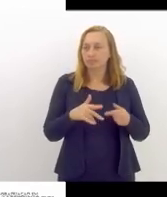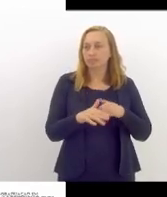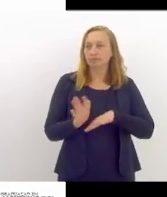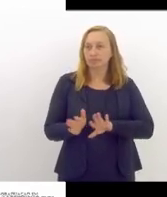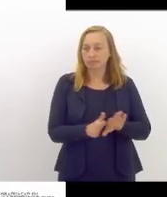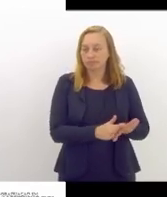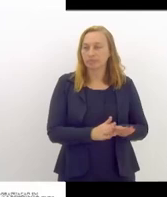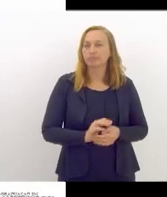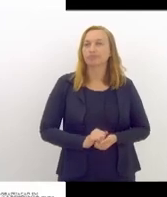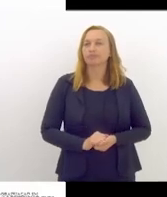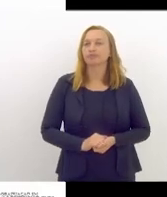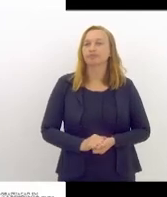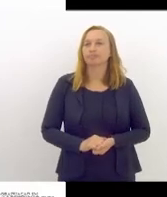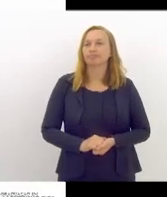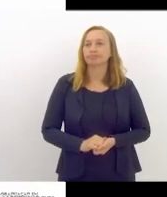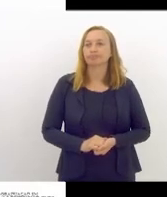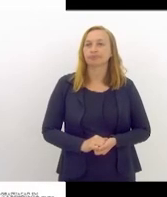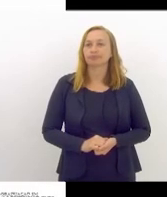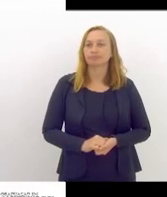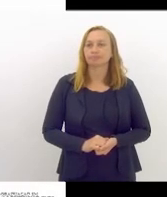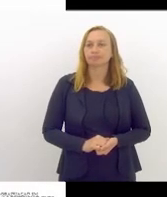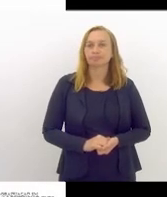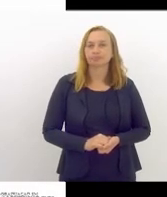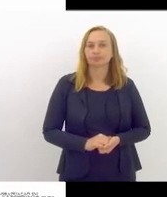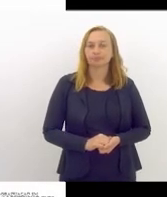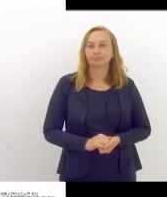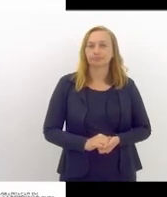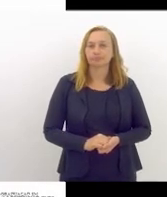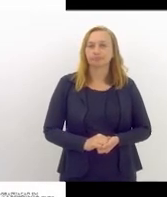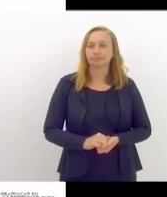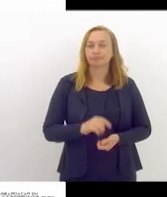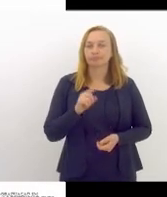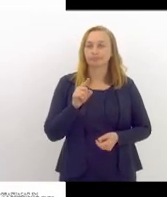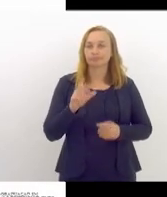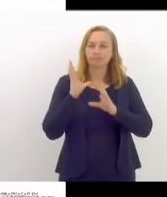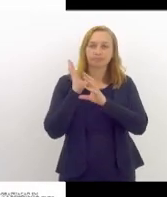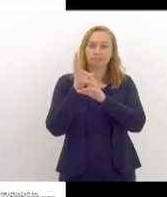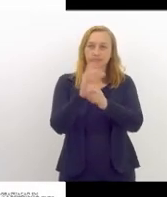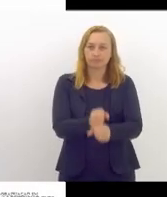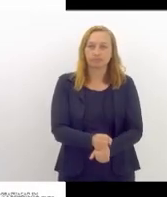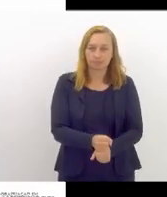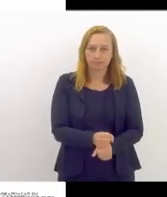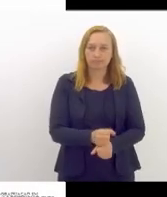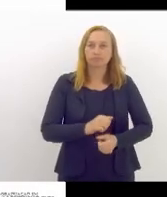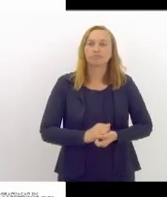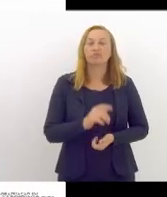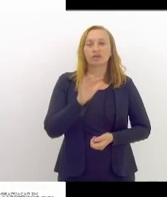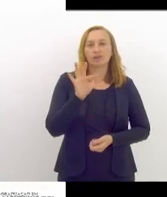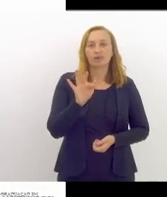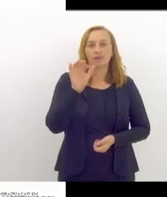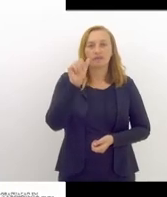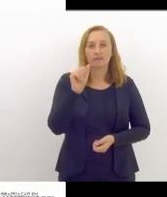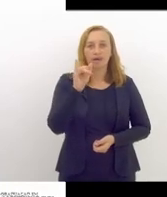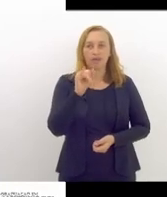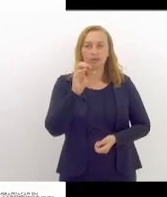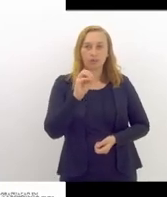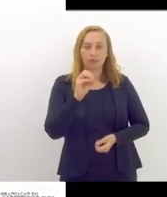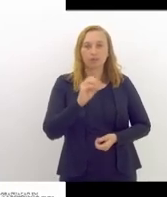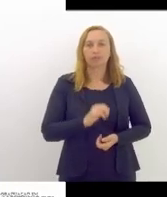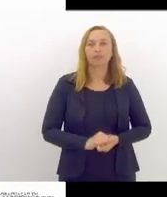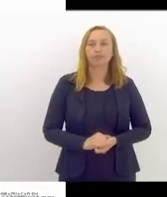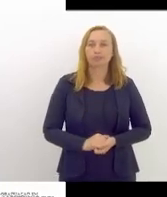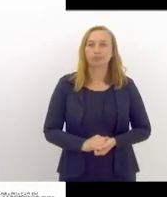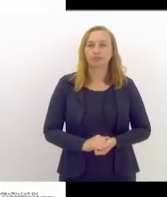pode passar por favor aqui é um resumo esquemático né o Fábio trouxe as tabelas mas eu trouxe um resumo